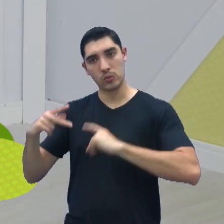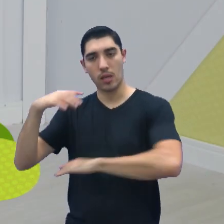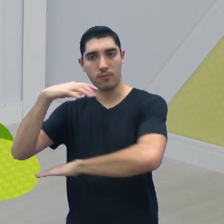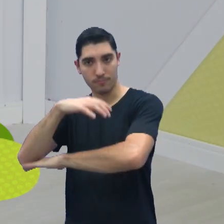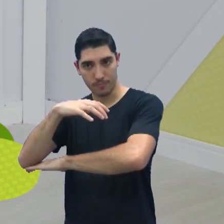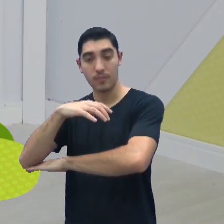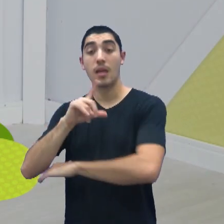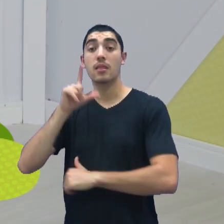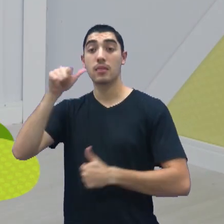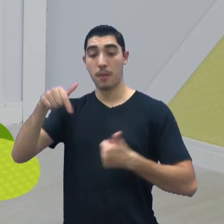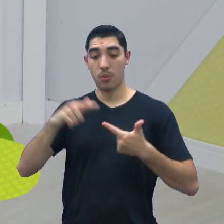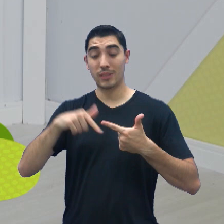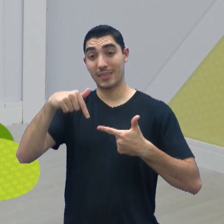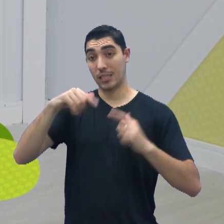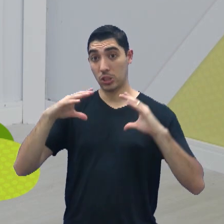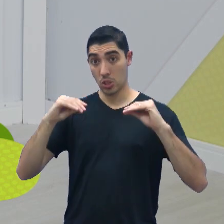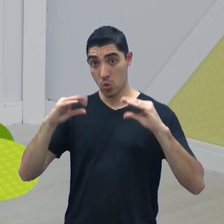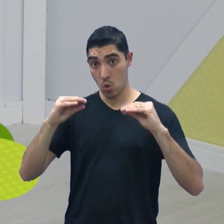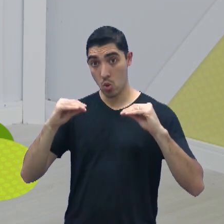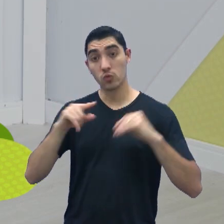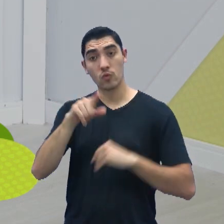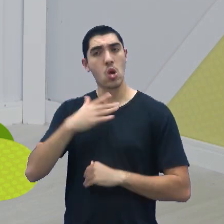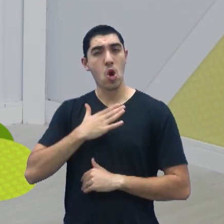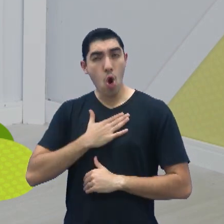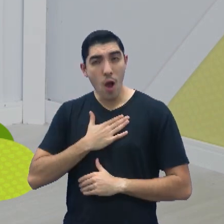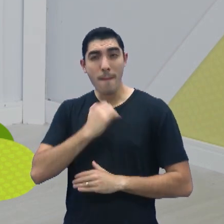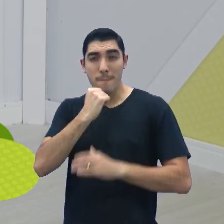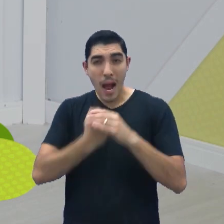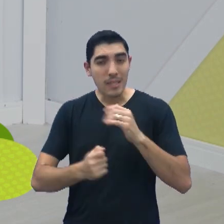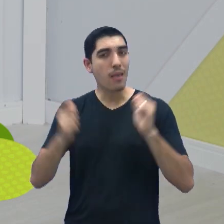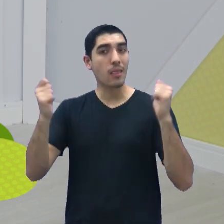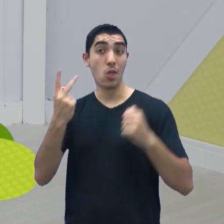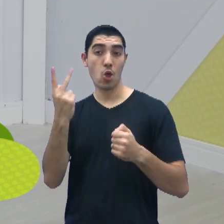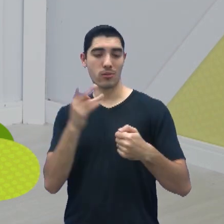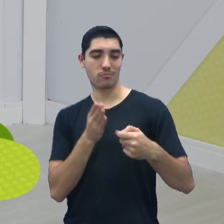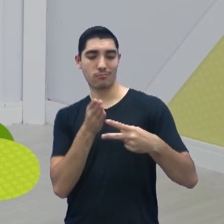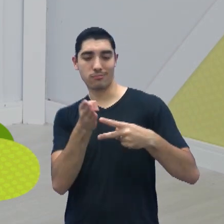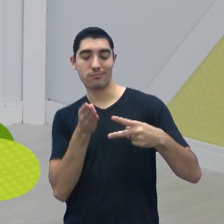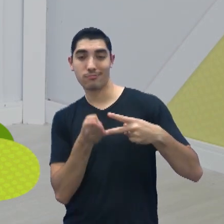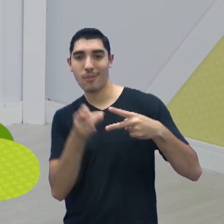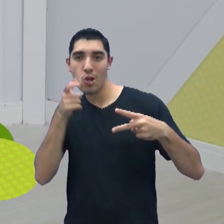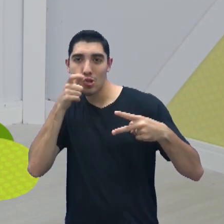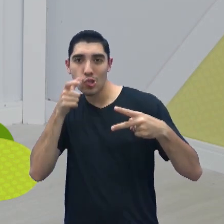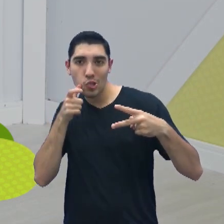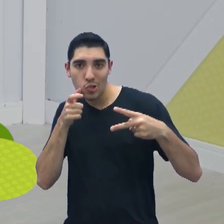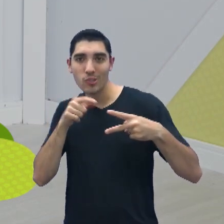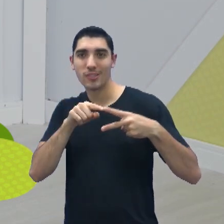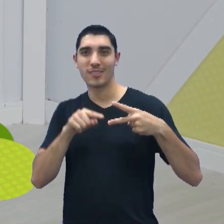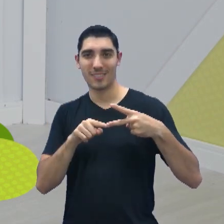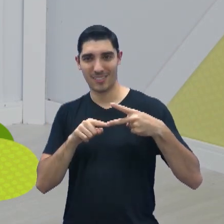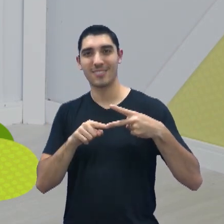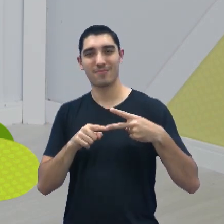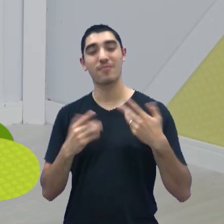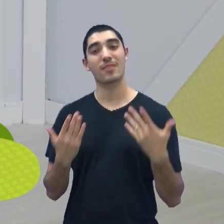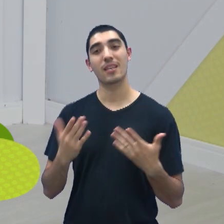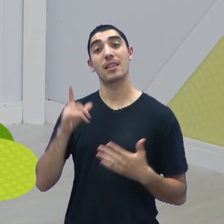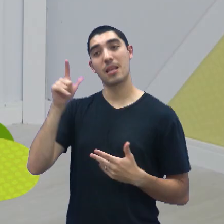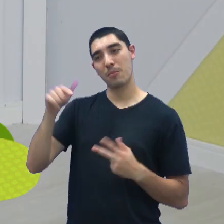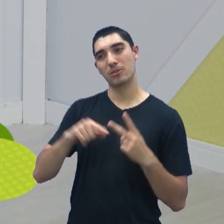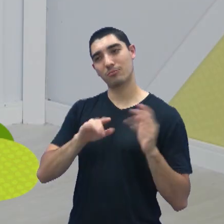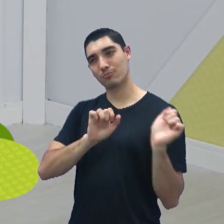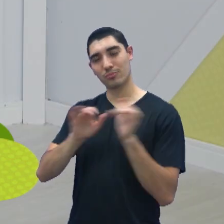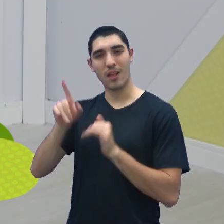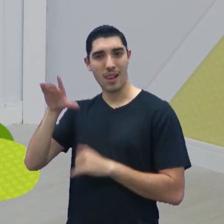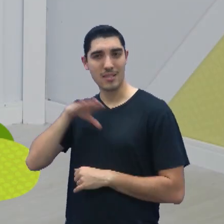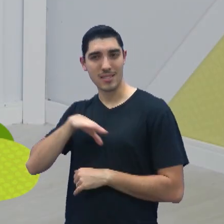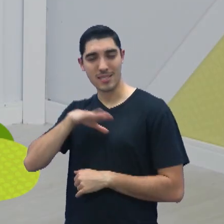masculino contra a Franca. Você que gosta de basquete não tem do que reclamar. Bora prestigiar as meninas e depois ir para o Lineu de Moura. Segunda-feira os